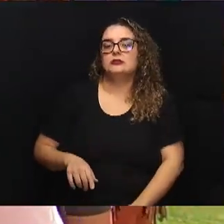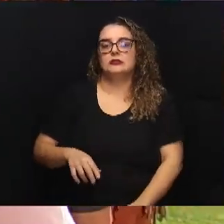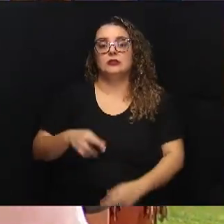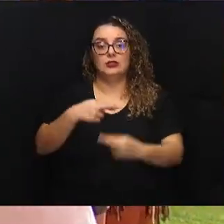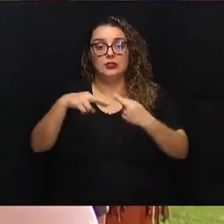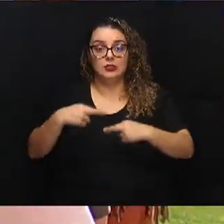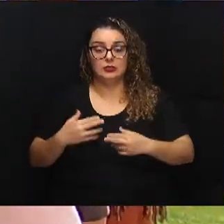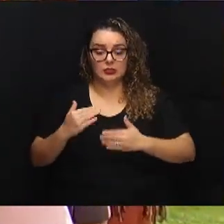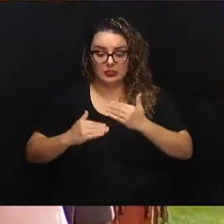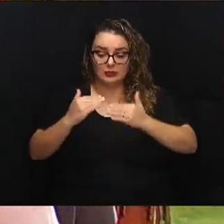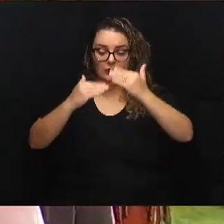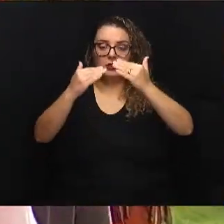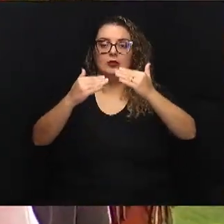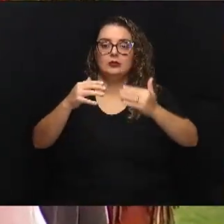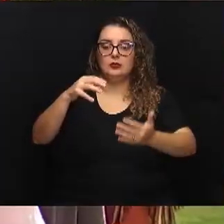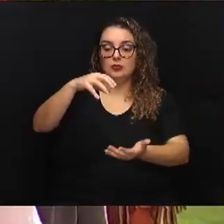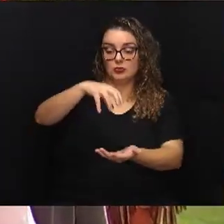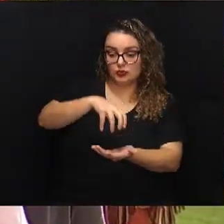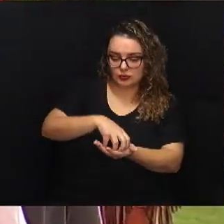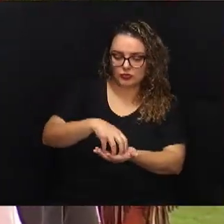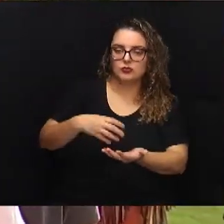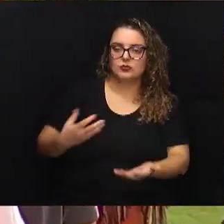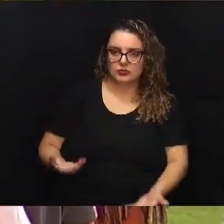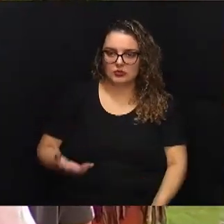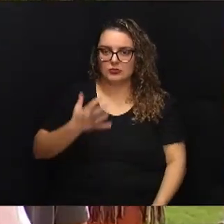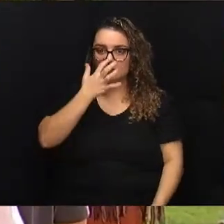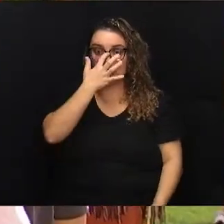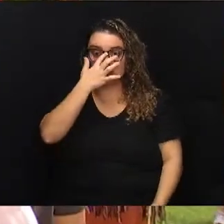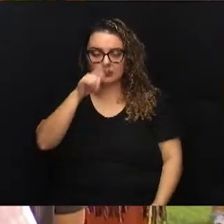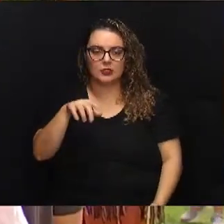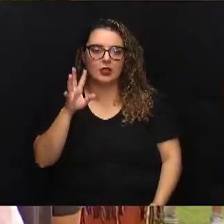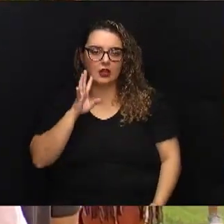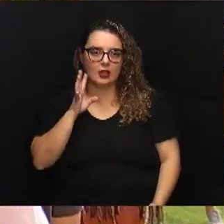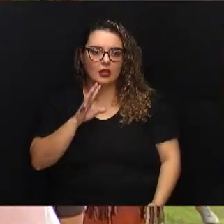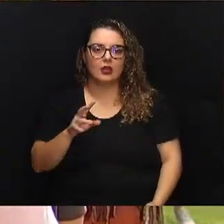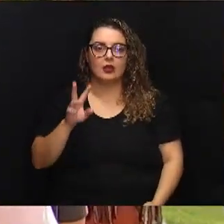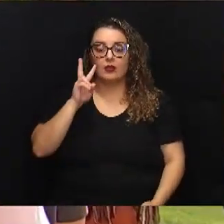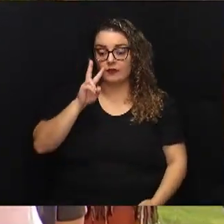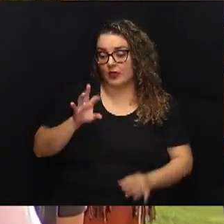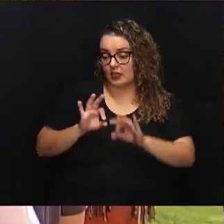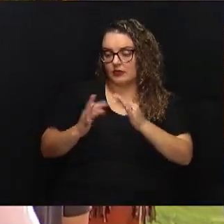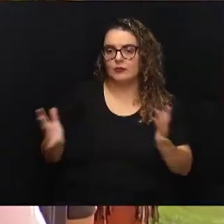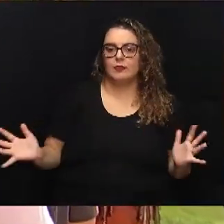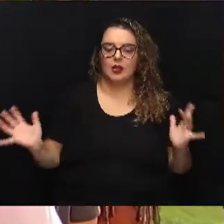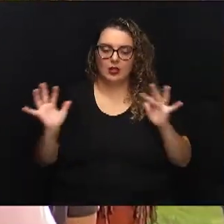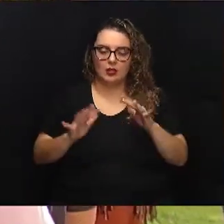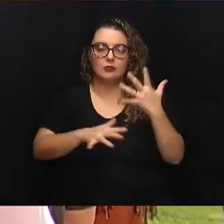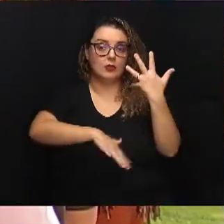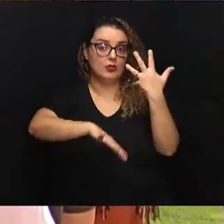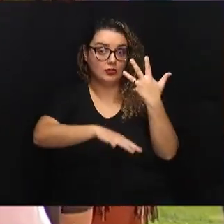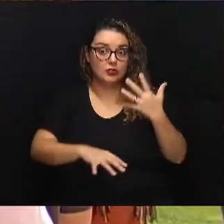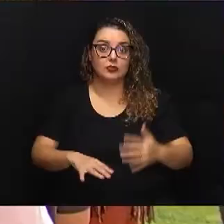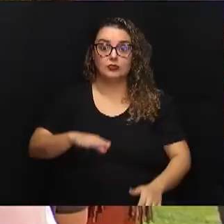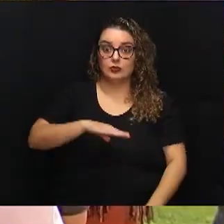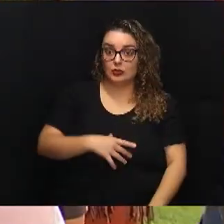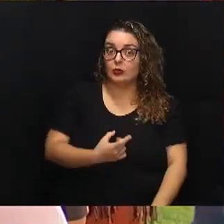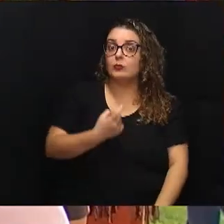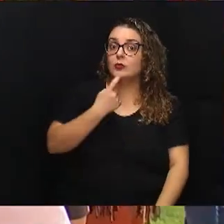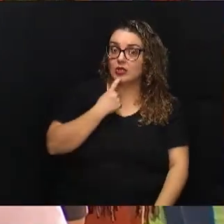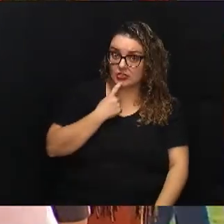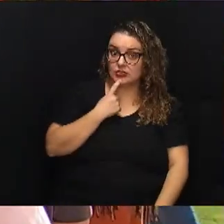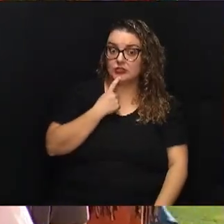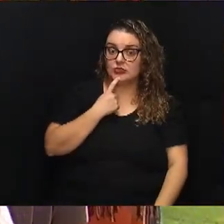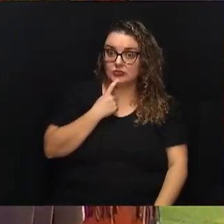à recuperação, né, do centro, e é legal ver as famílias retomando as praças do centro da cidade, do município de Campinas